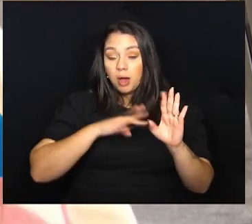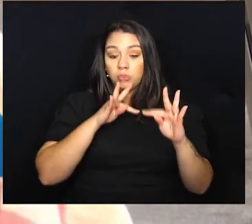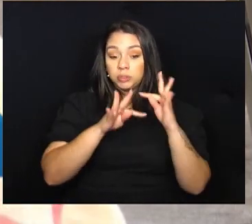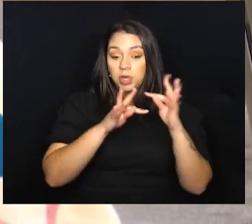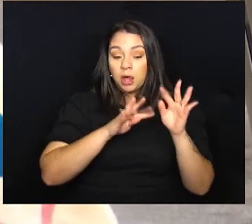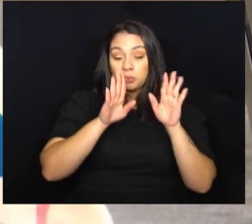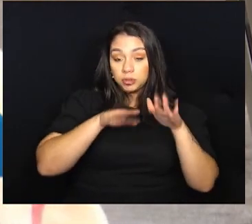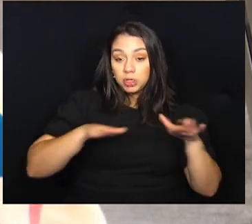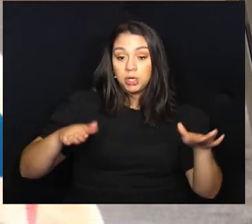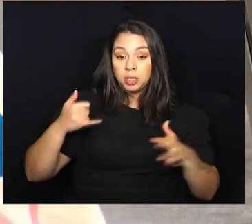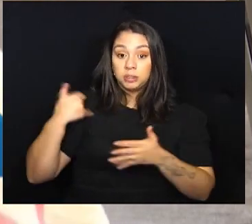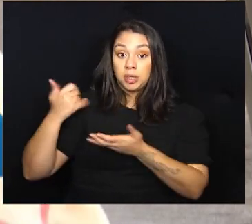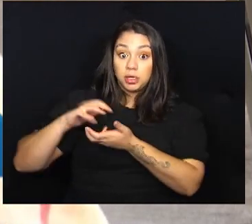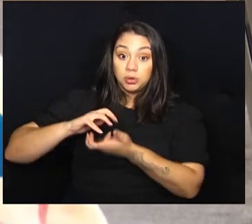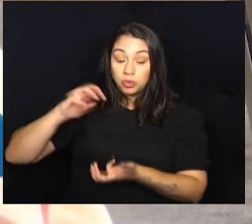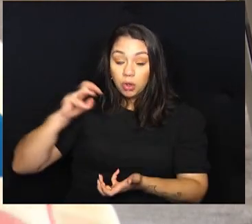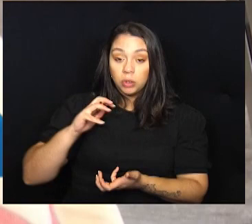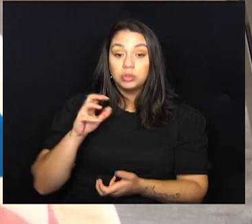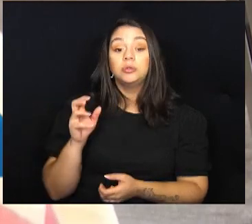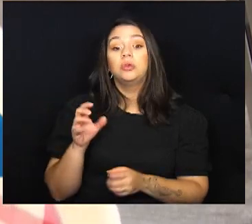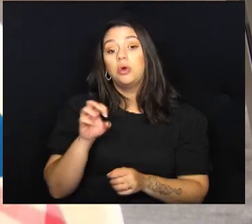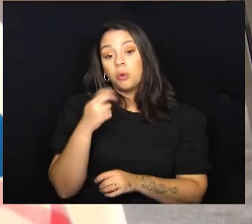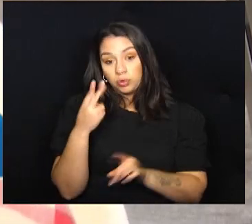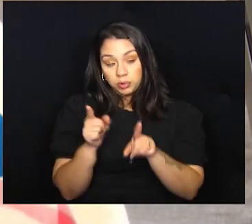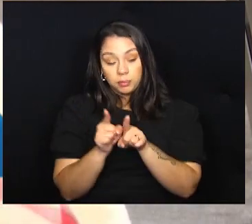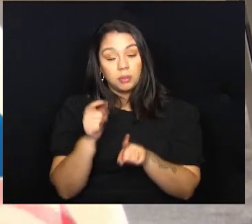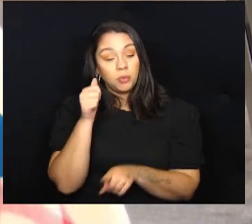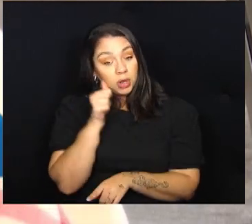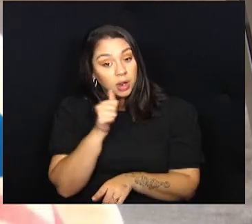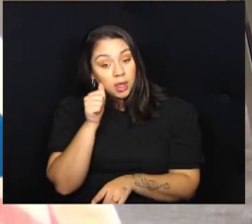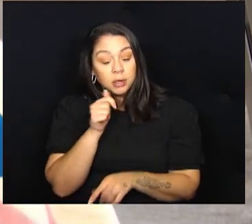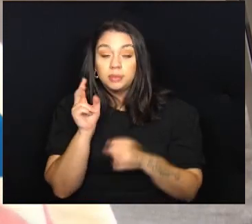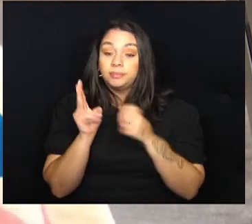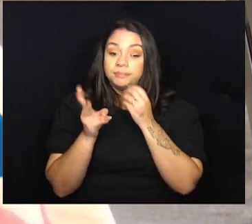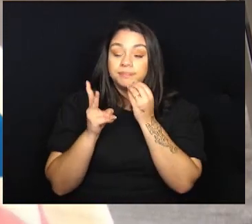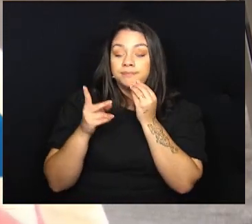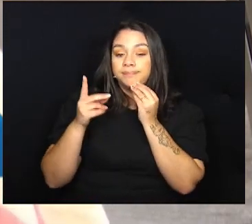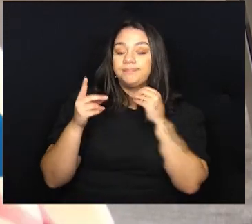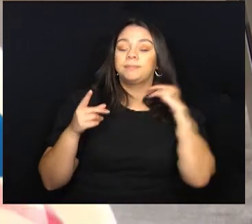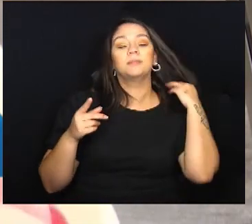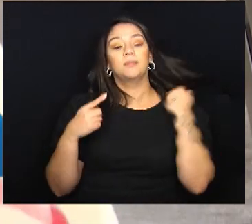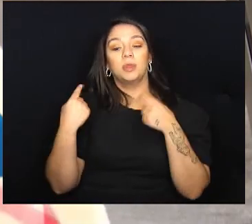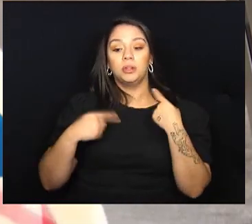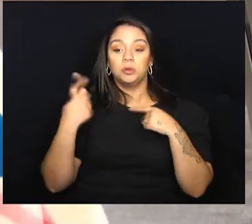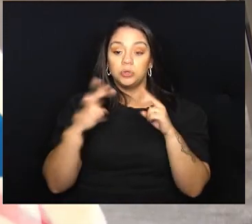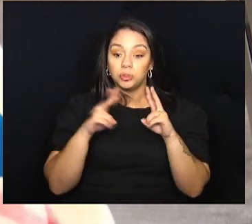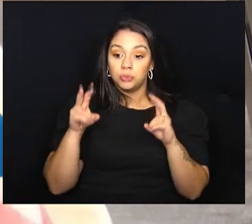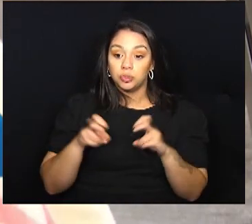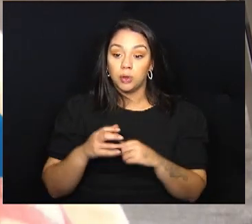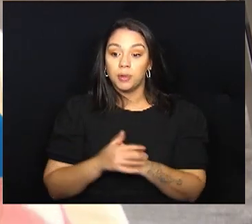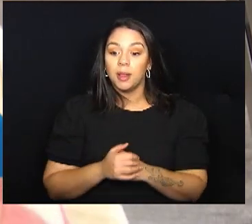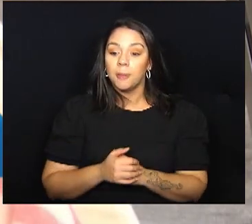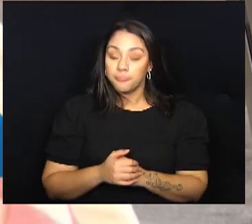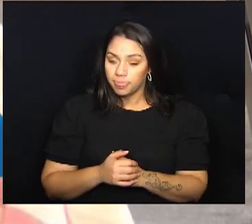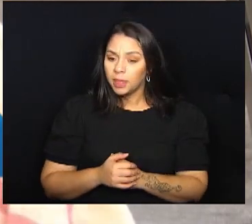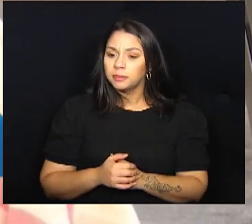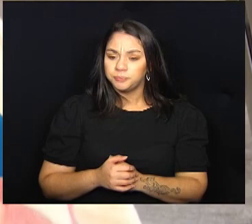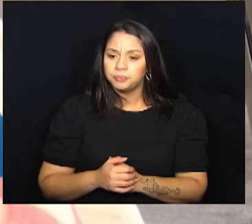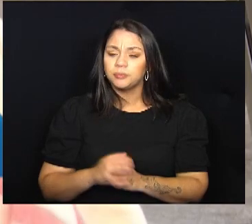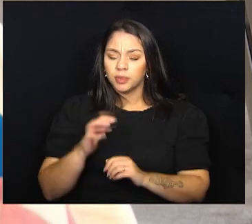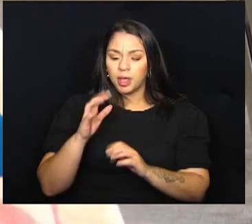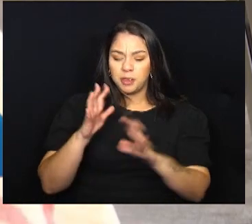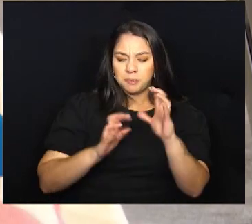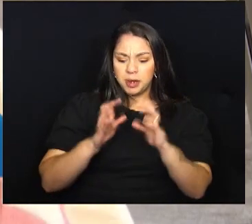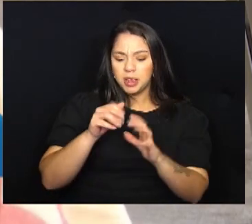crianças, idosos e até mesmo mulheres, né? Que a gente sempre tem falado isso, né? Que em briga de marido e mulher se mete colher sim